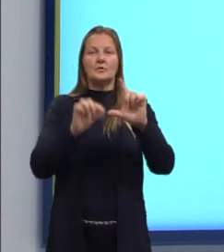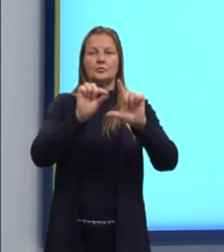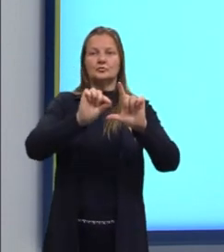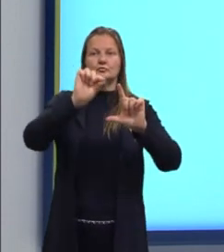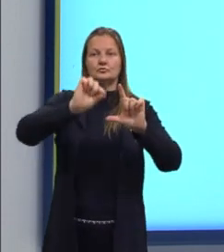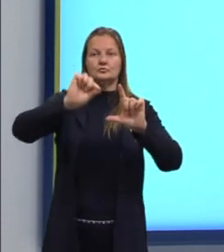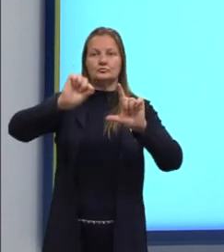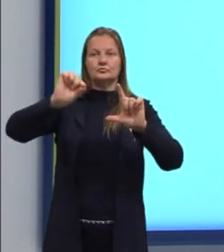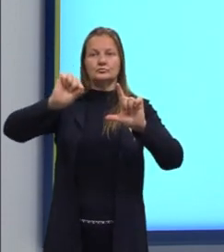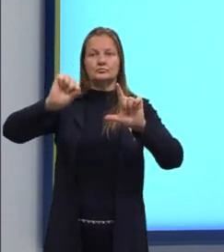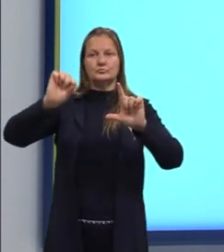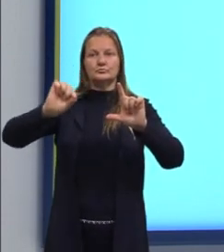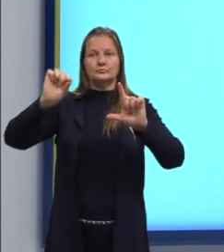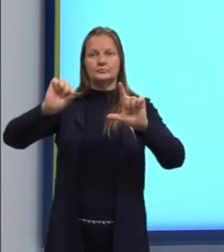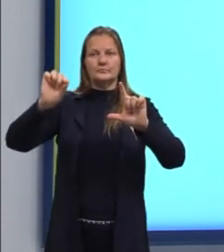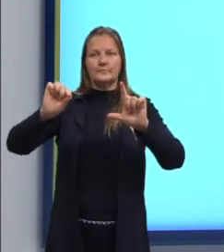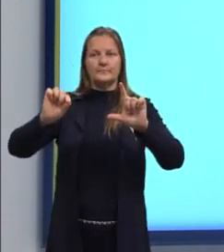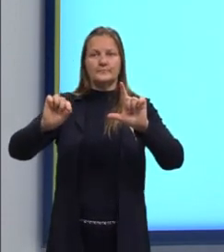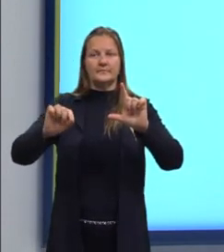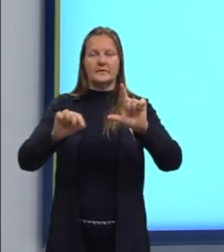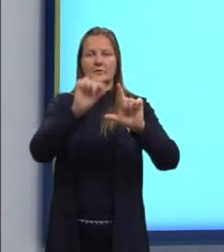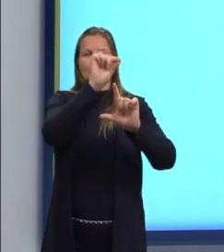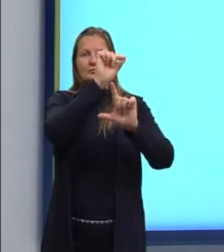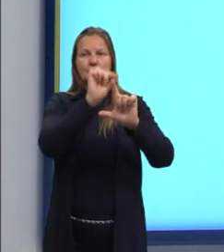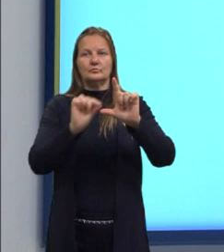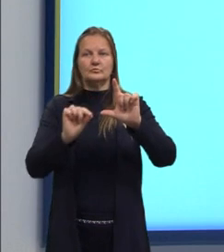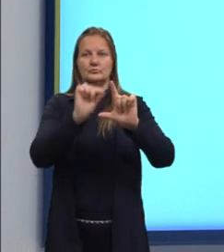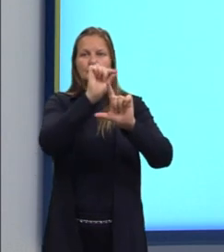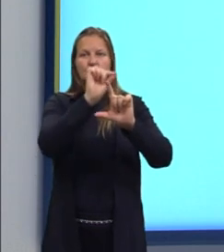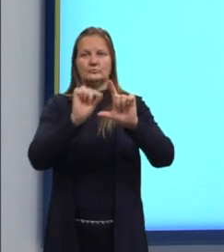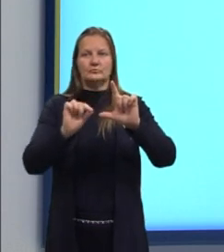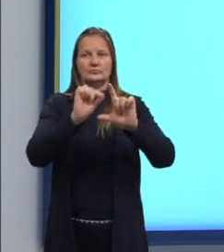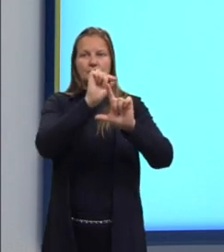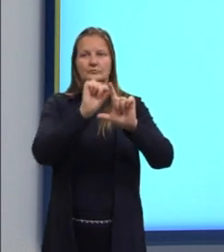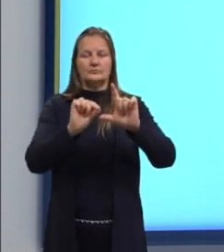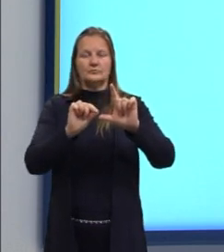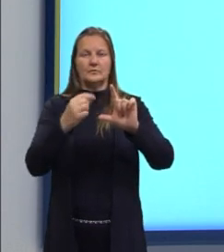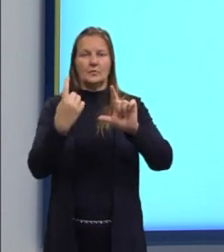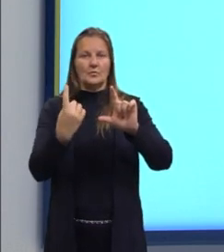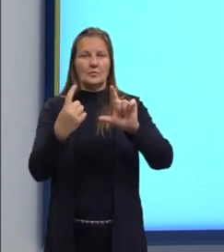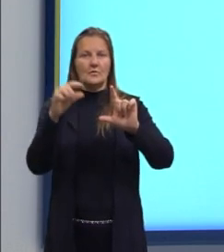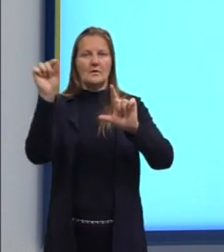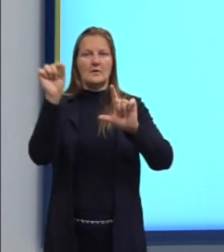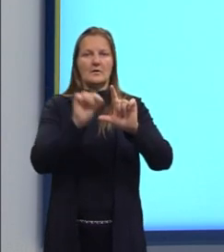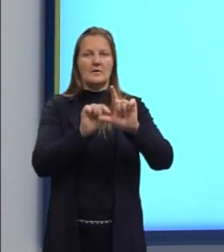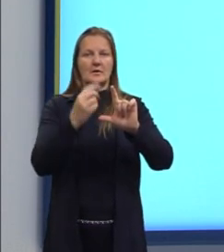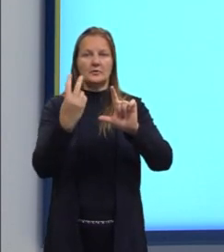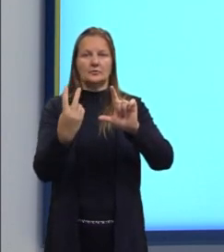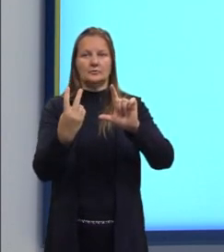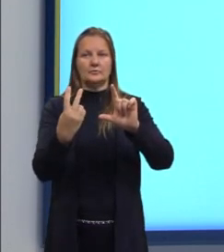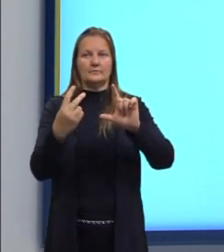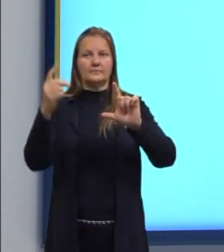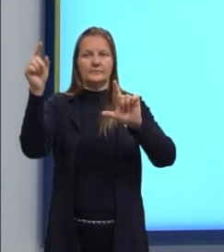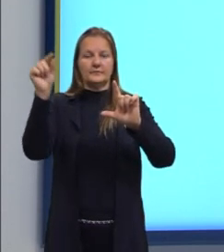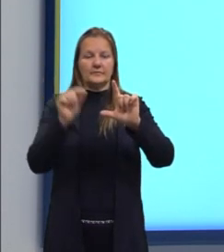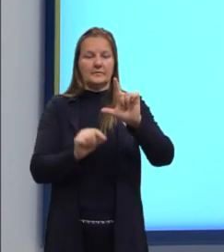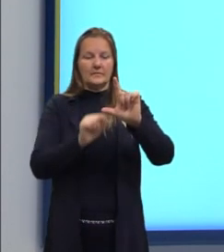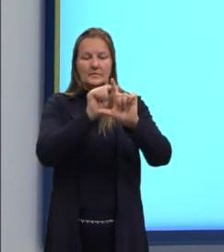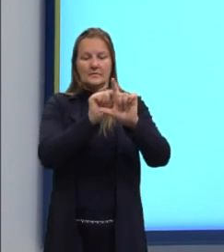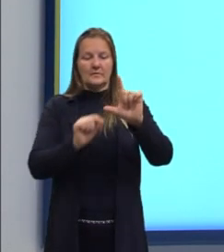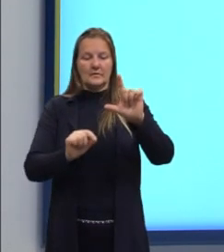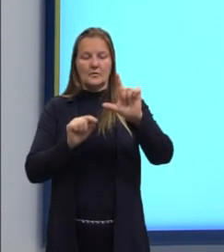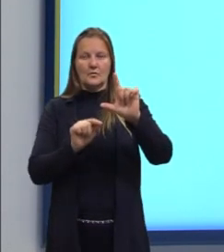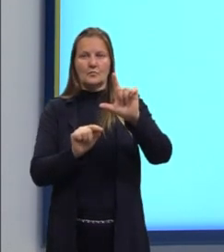a reta né as duas retas o que que nós vamos ver a reta um e a reta 2 das duas equações se